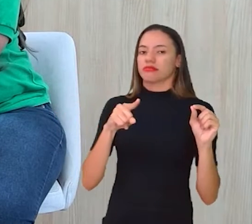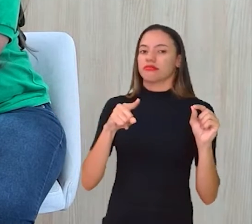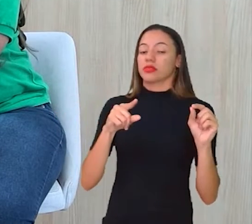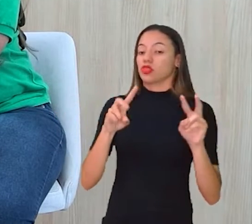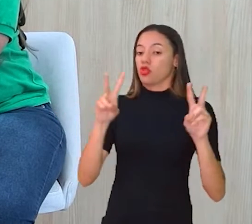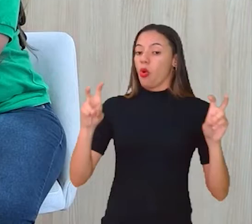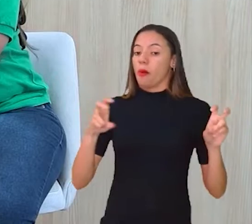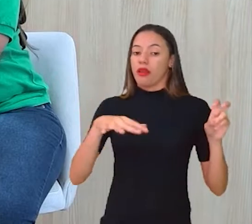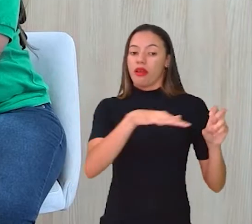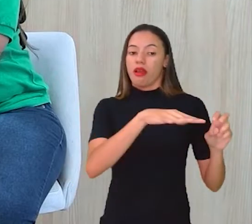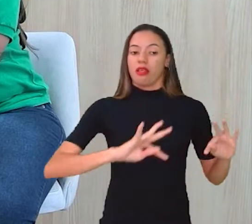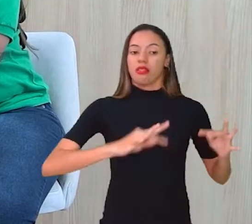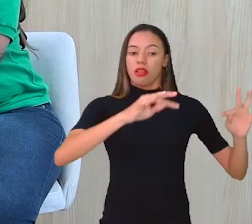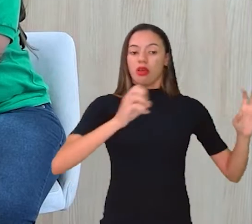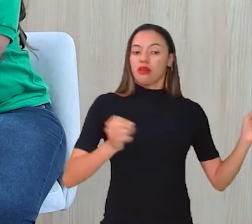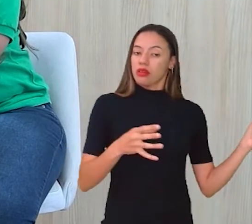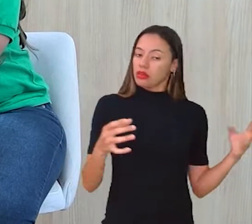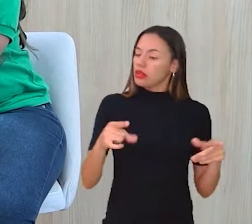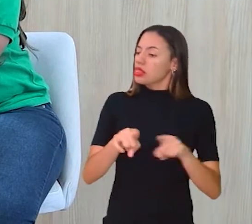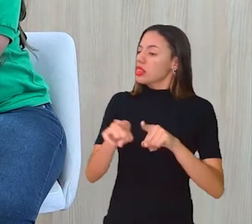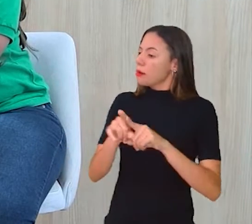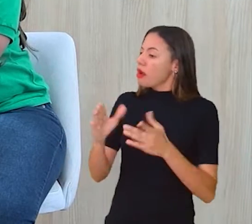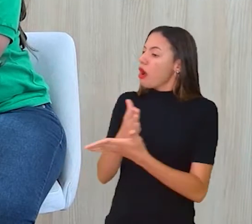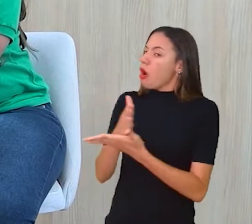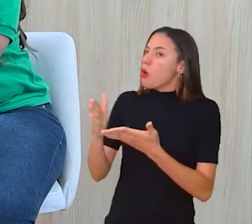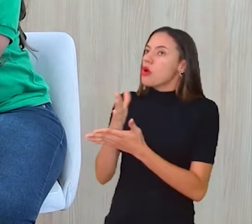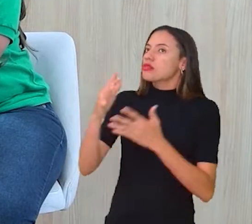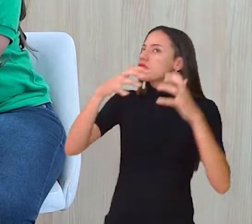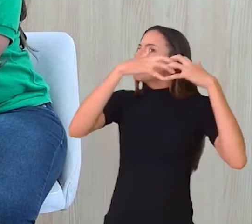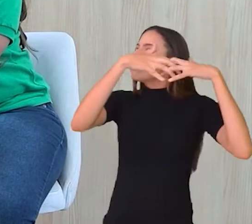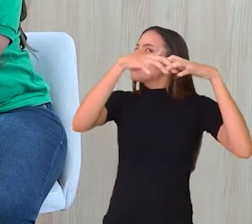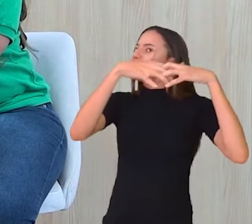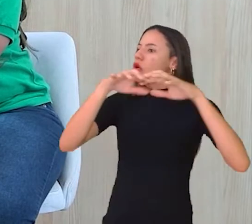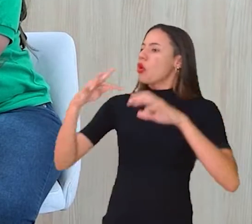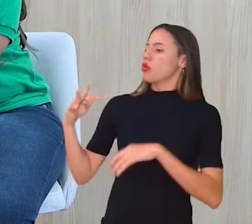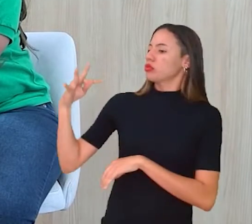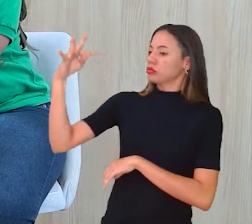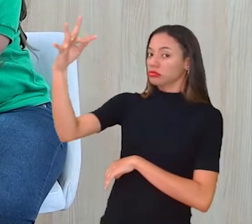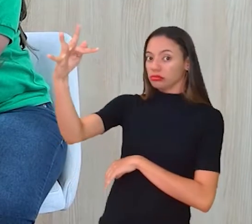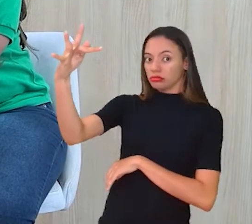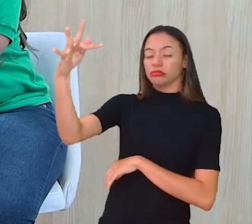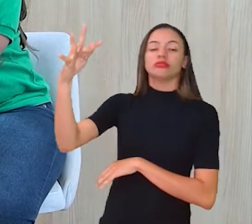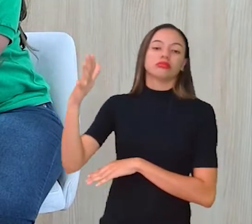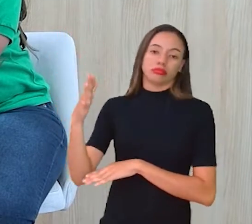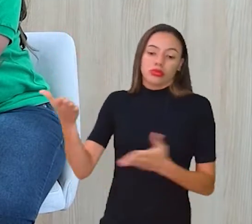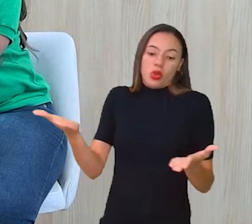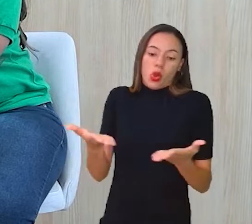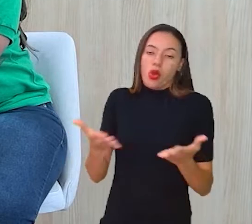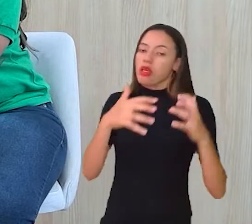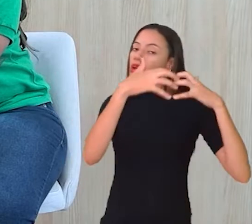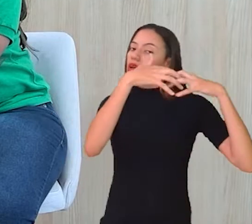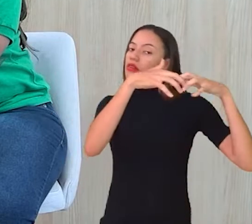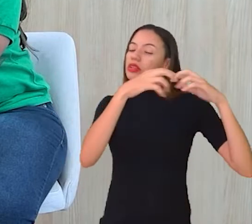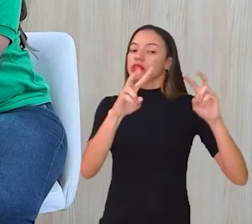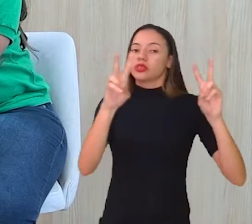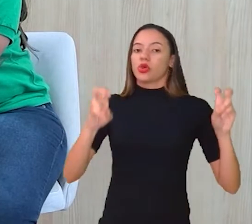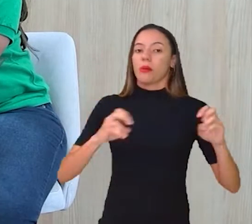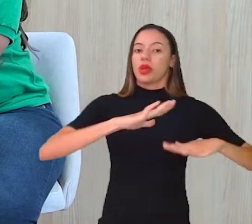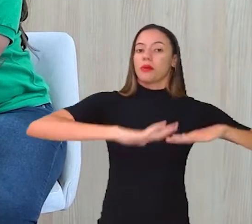inovação, vai refletir também as questões do futuro. A gente vai refletir um pouco aqui na aula, Carla, sobre profissões